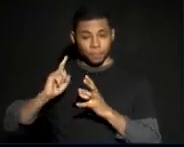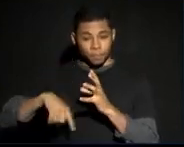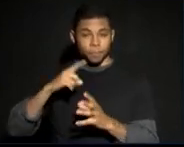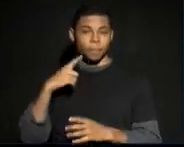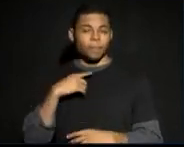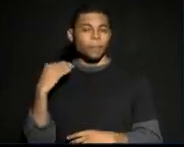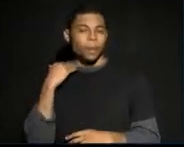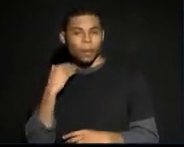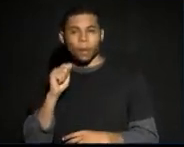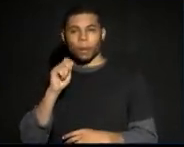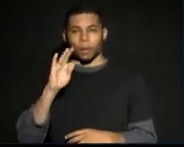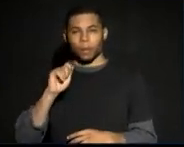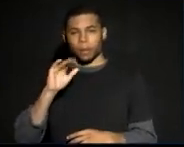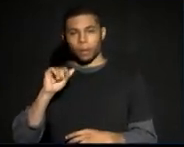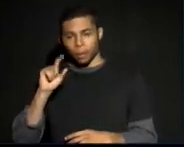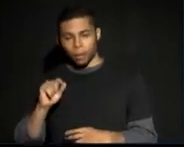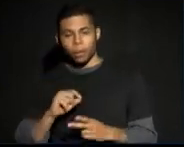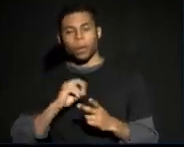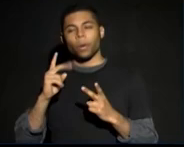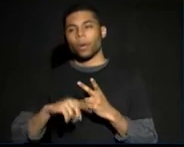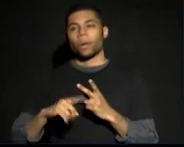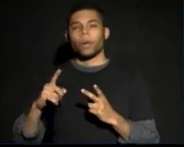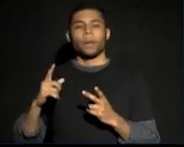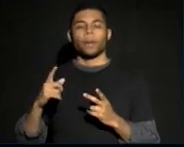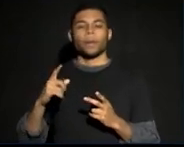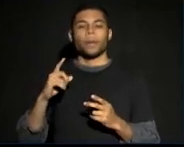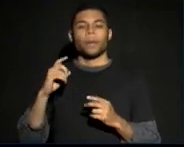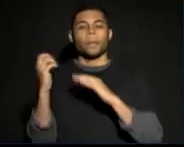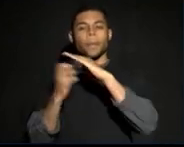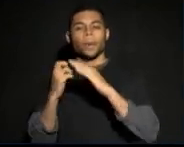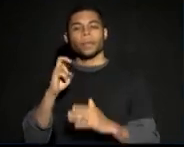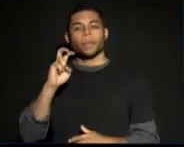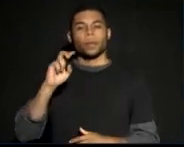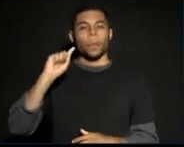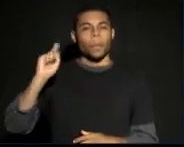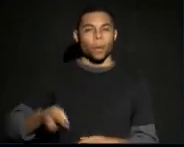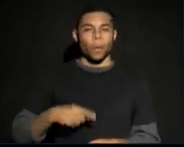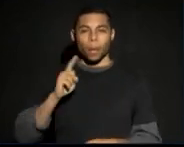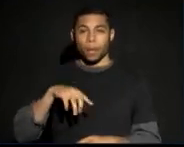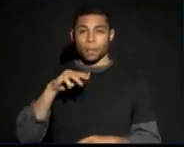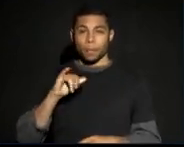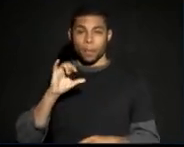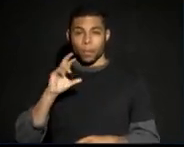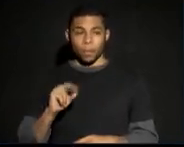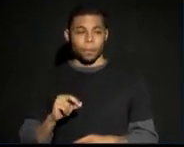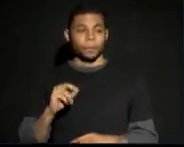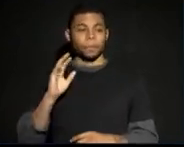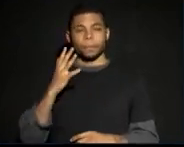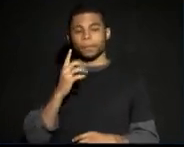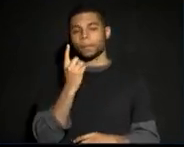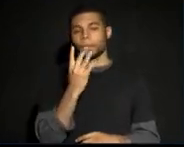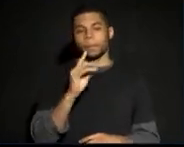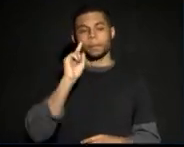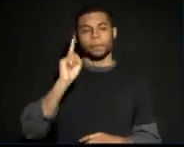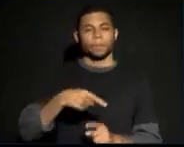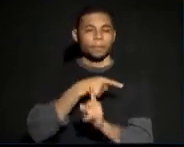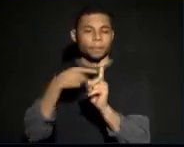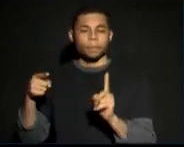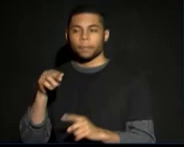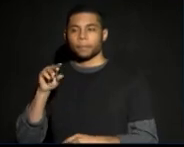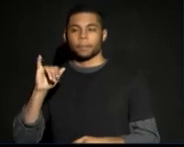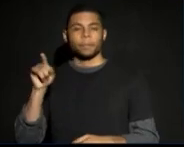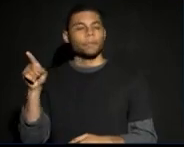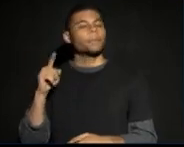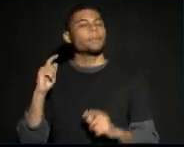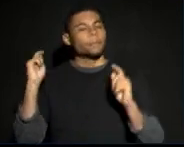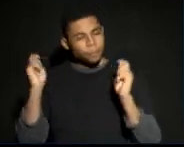aqui dos bancos atacados no Zap hoje do mercado uma empresa de cinco milhões é micro mas são 14 milhões e meio de